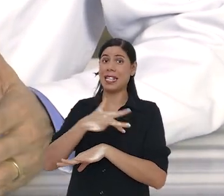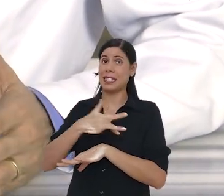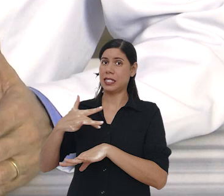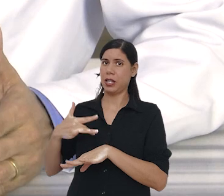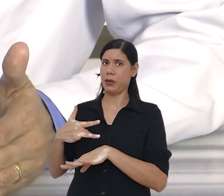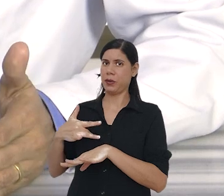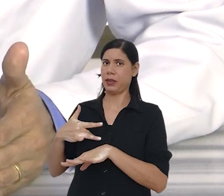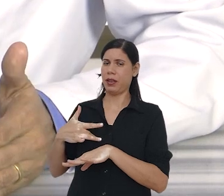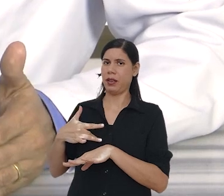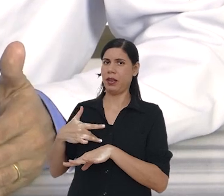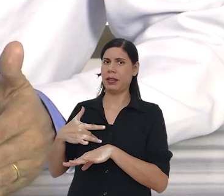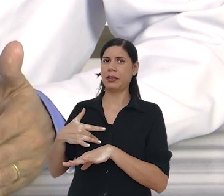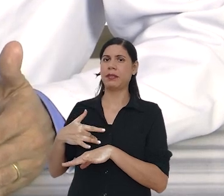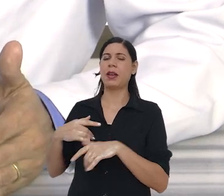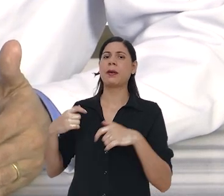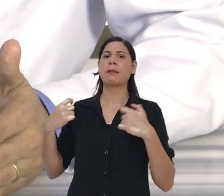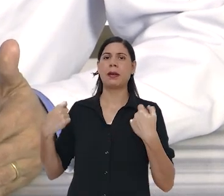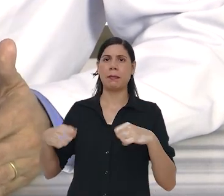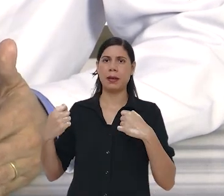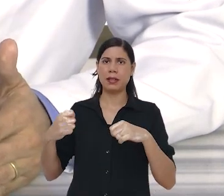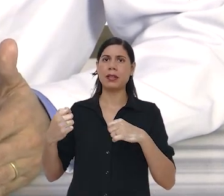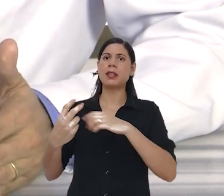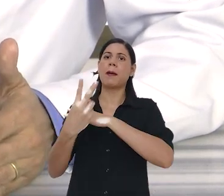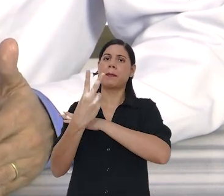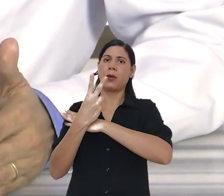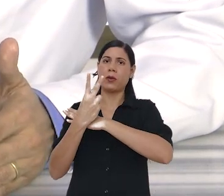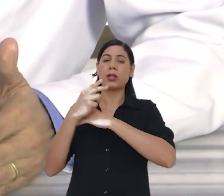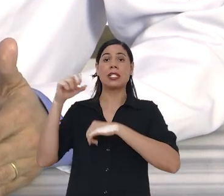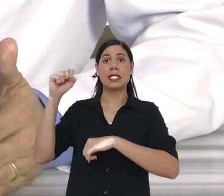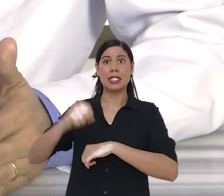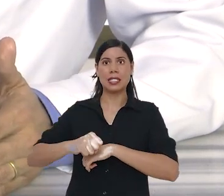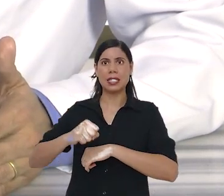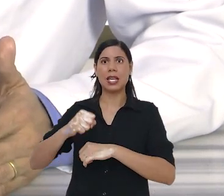que é menos intenso. De qualquer forma, o protetor solar aumenta essa proteção, então a gente